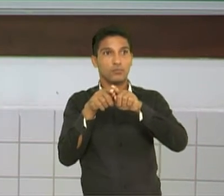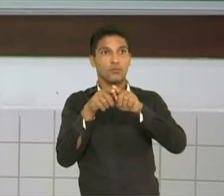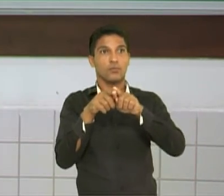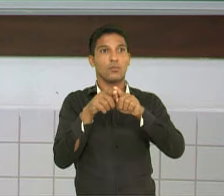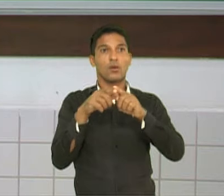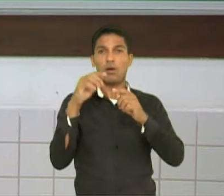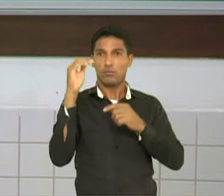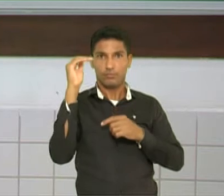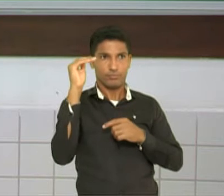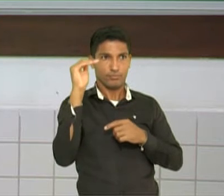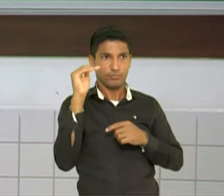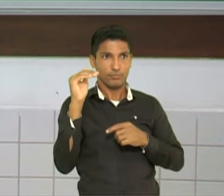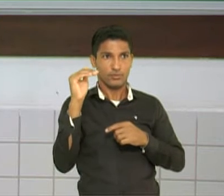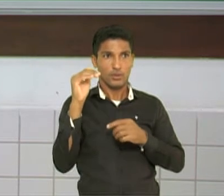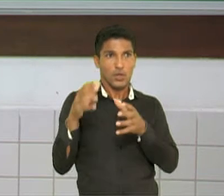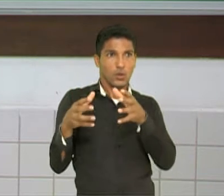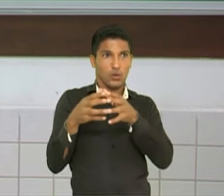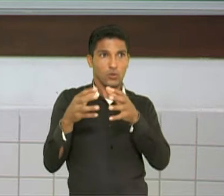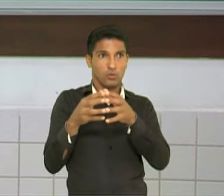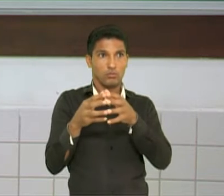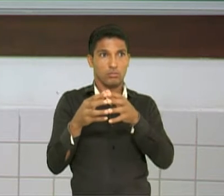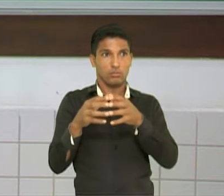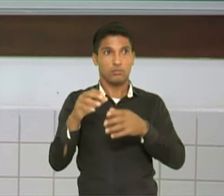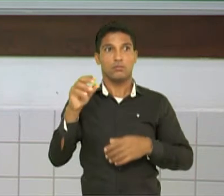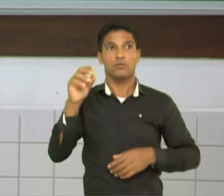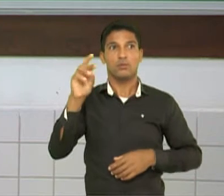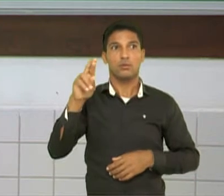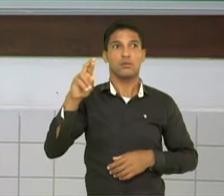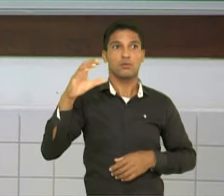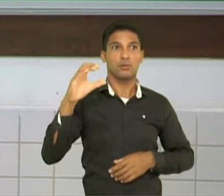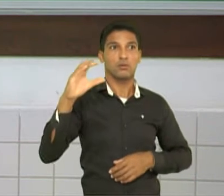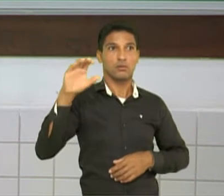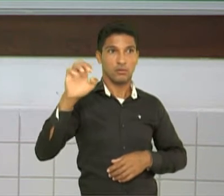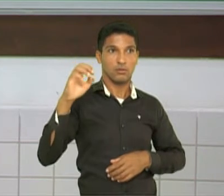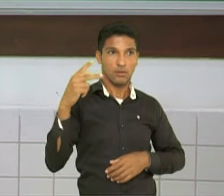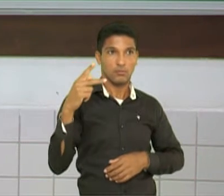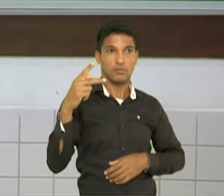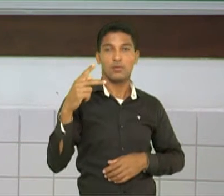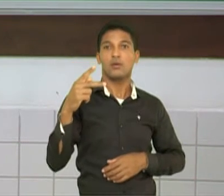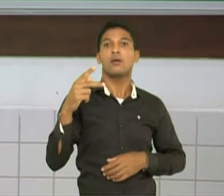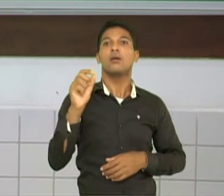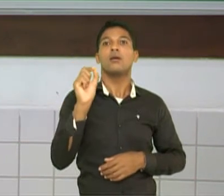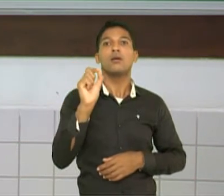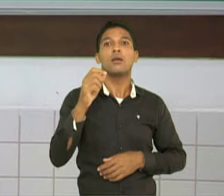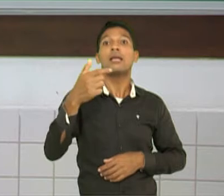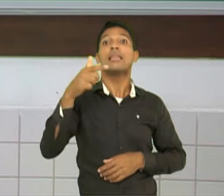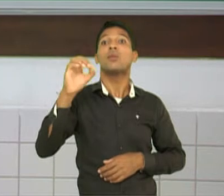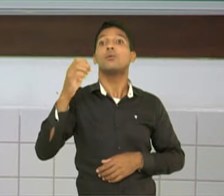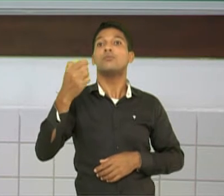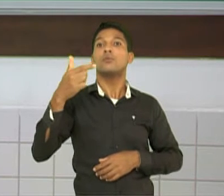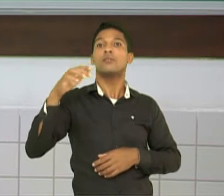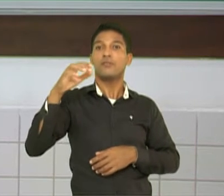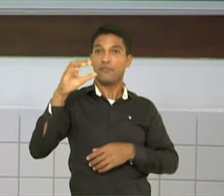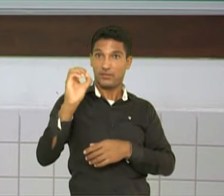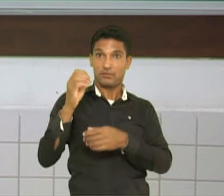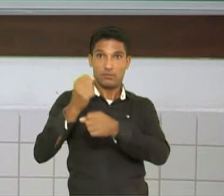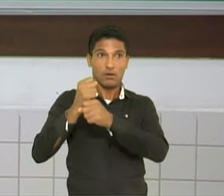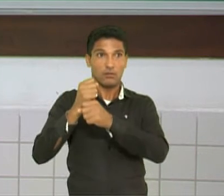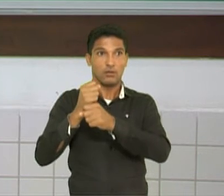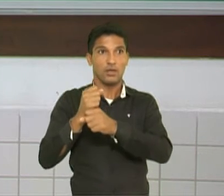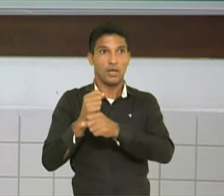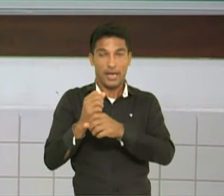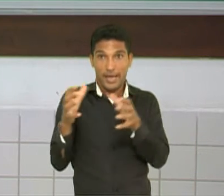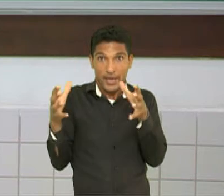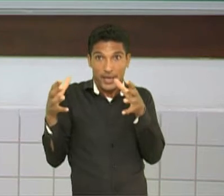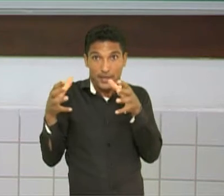o maior mercado comum, o maior bloco econômico aí do mundo, criado no finalzinho de 2020. Então, algumas